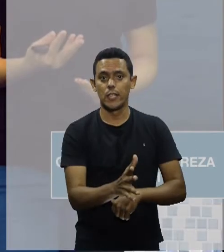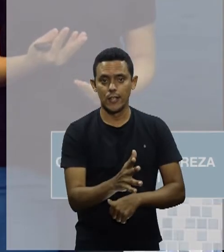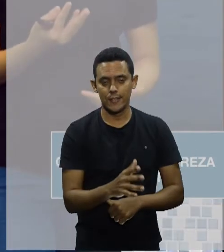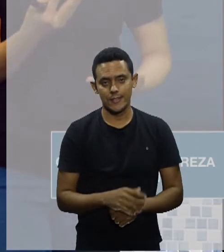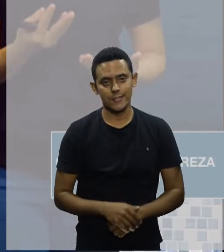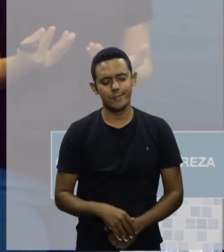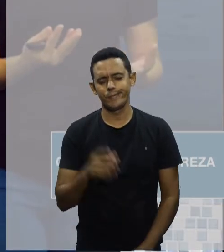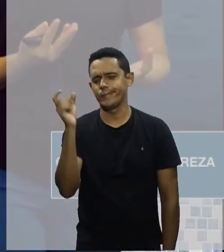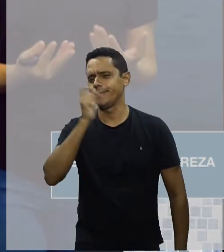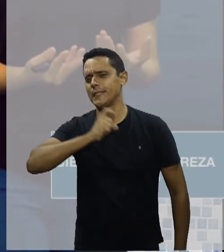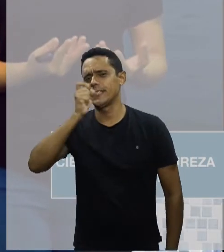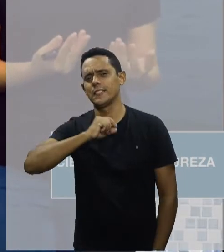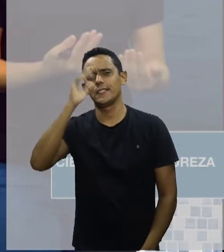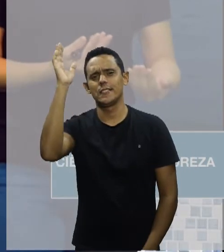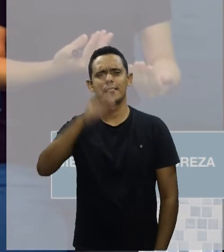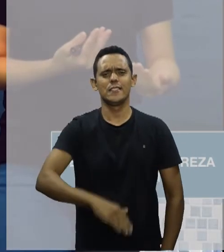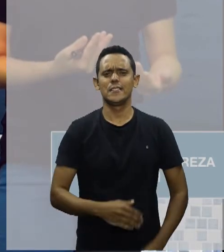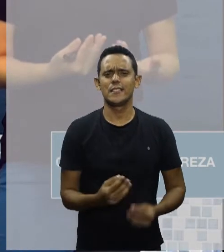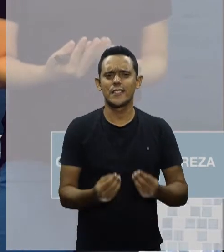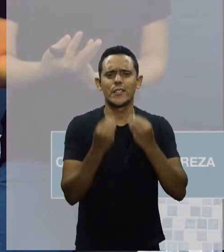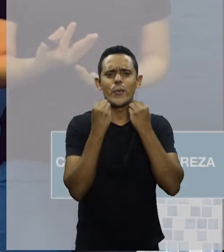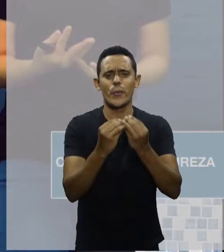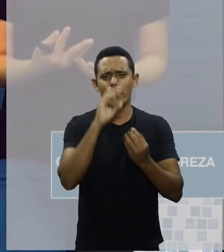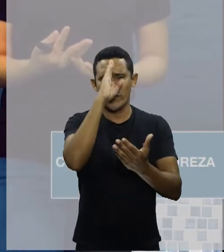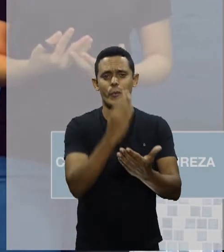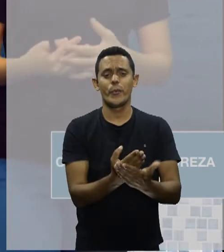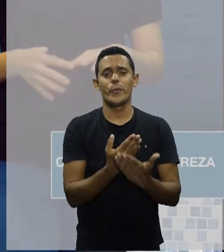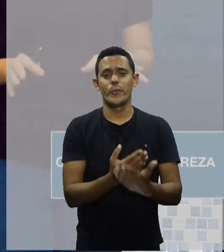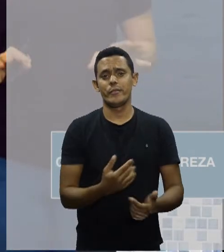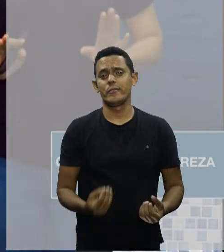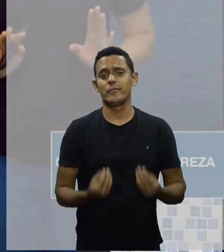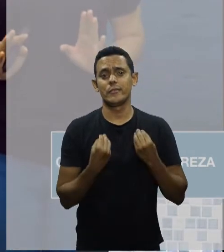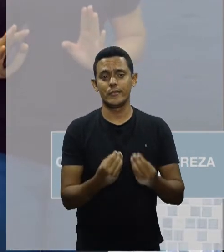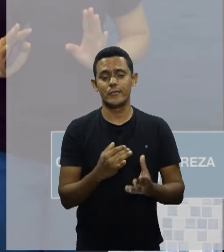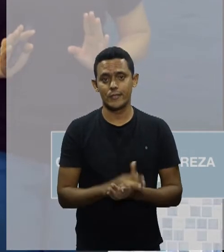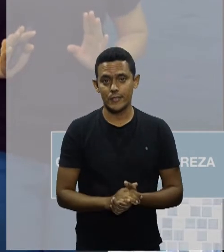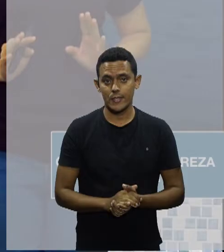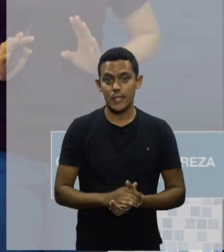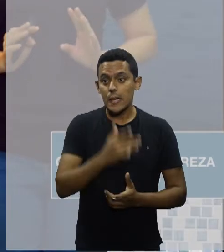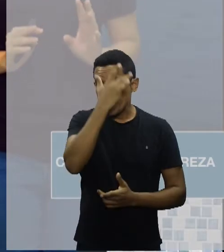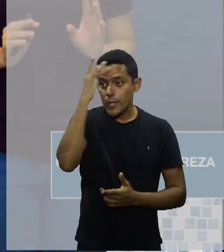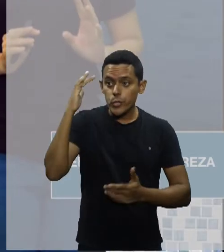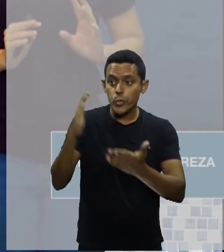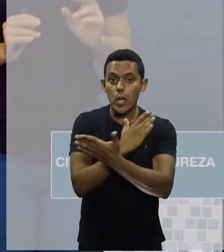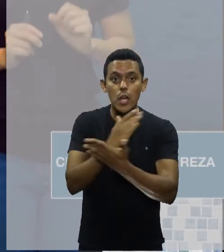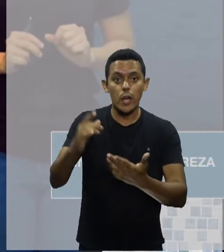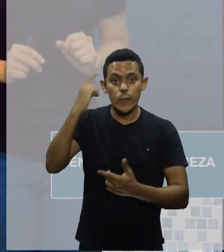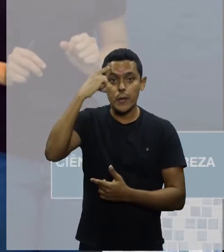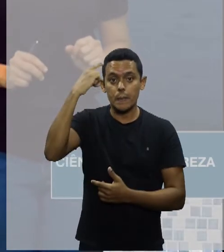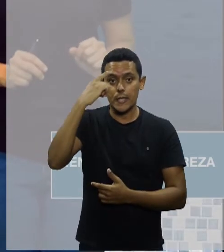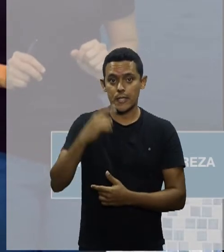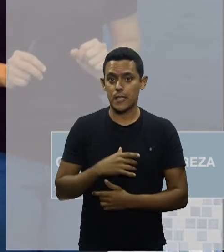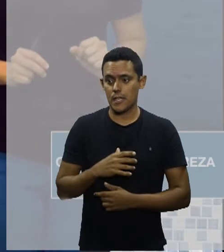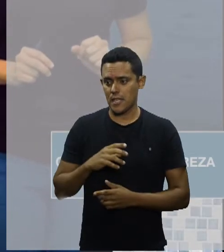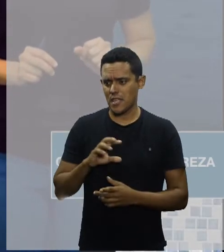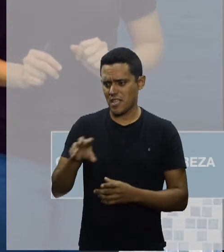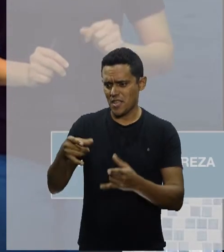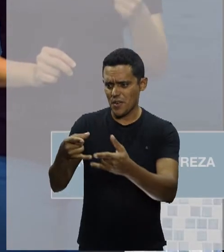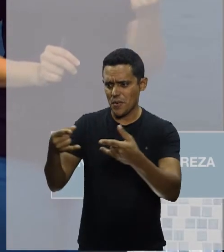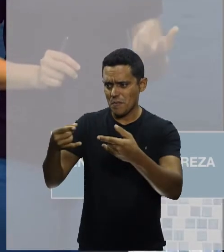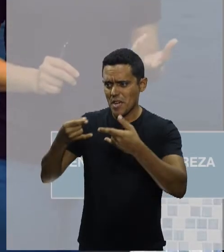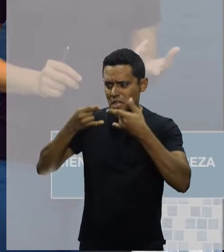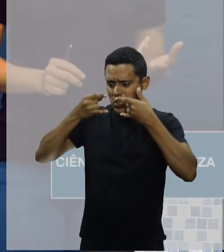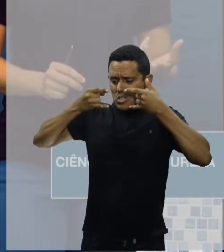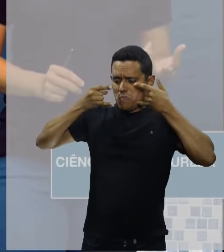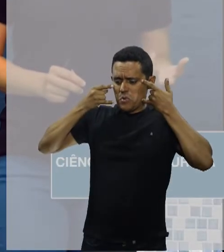isso faz com que as pessoas que estavam utilizando comecem a pensar assim, bom, eu não vou utilizar porque estão querendo me deixar doente com essa máscara, tá?